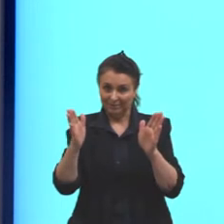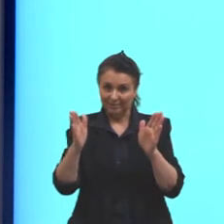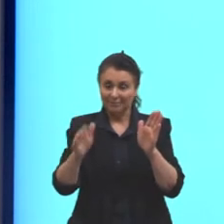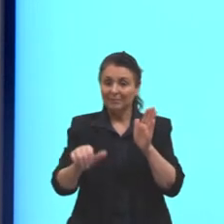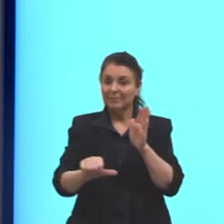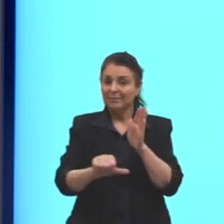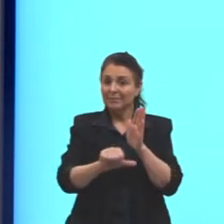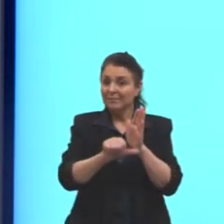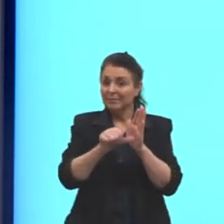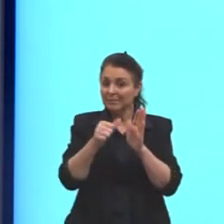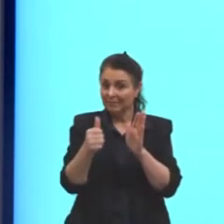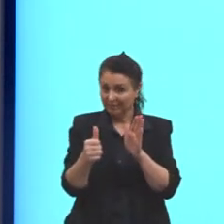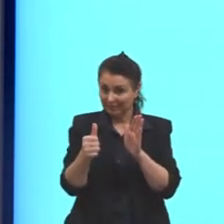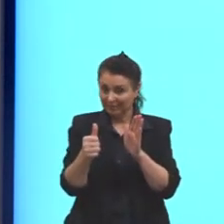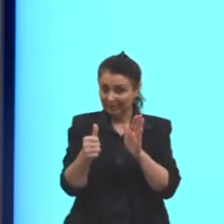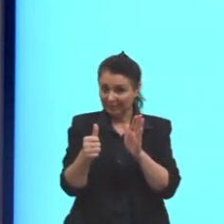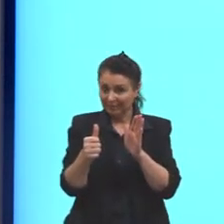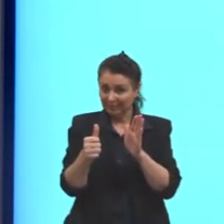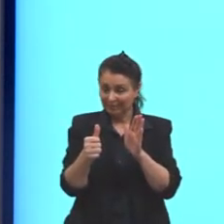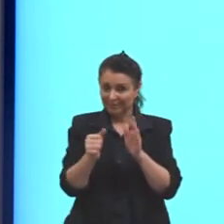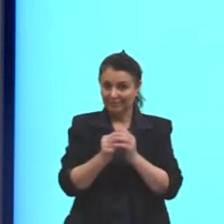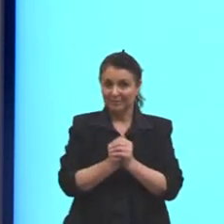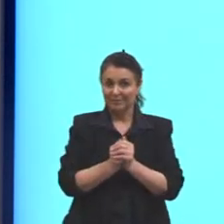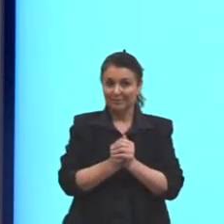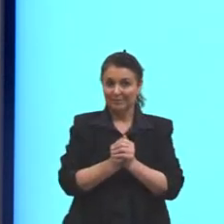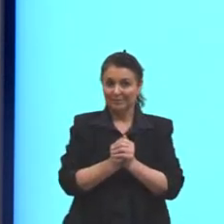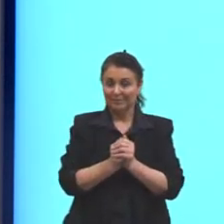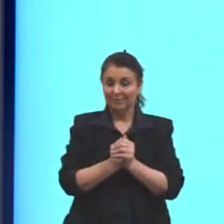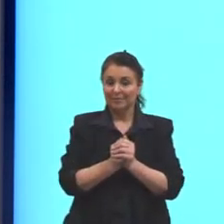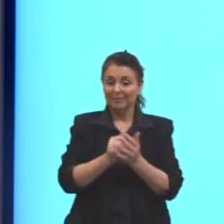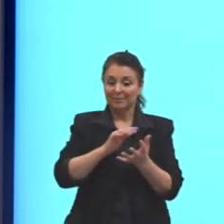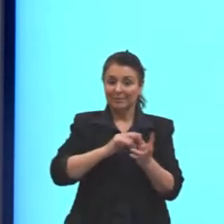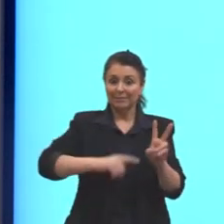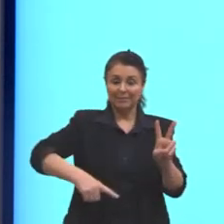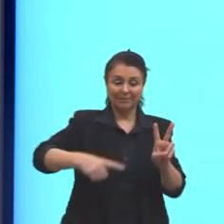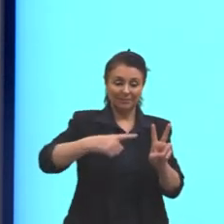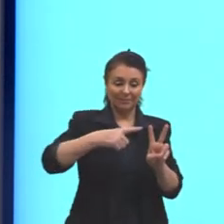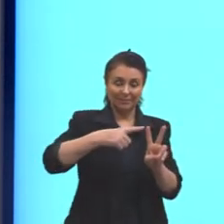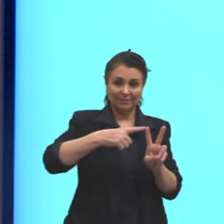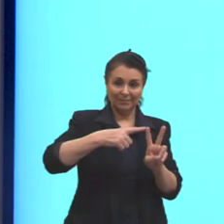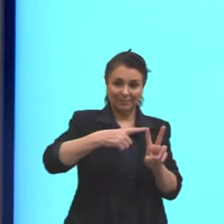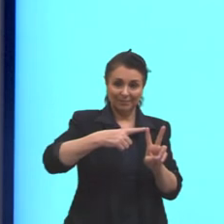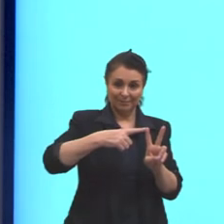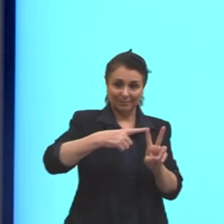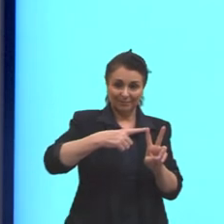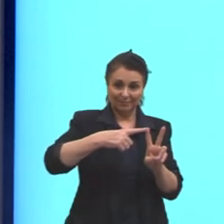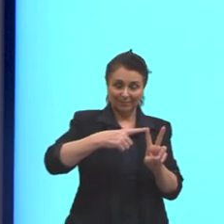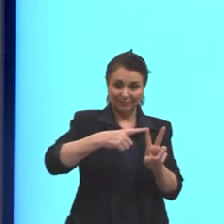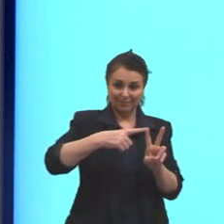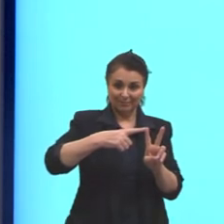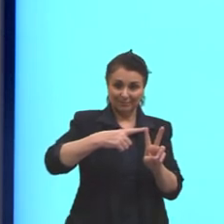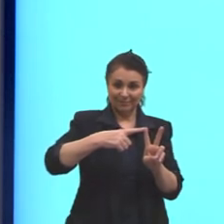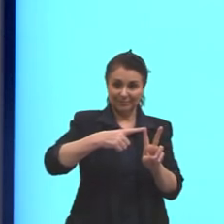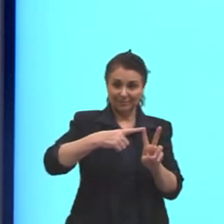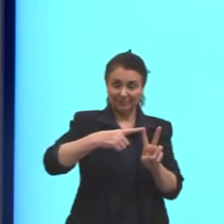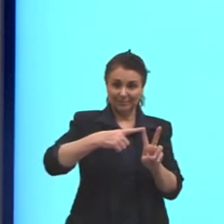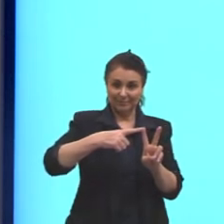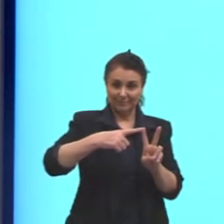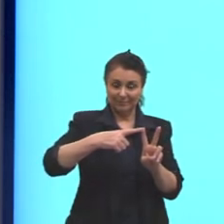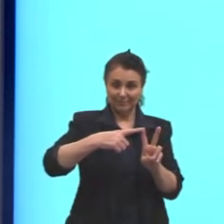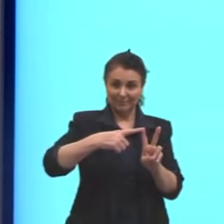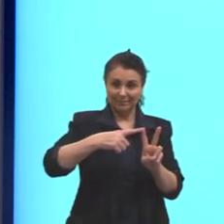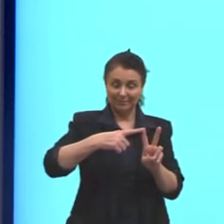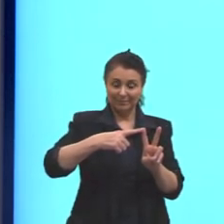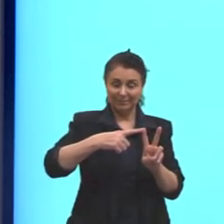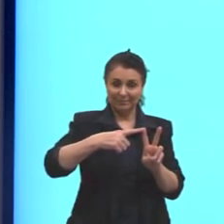primeiro que nós vamos efetuar então calcular a raiz quadrada dos termos que aparecem ao